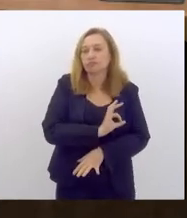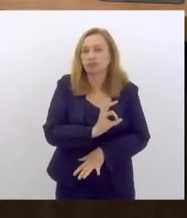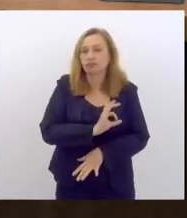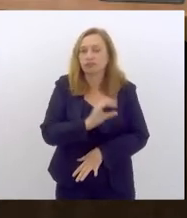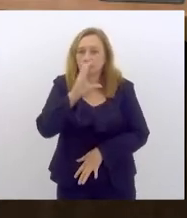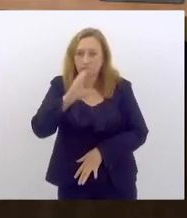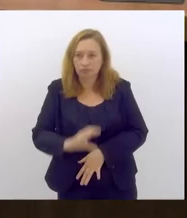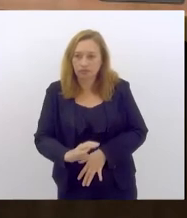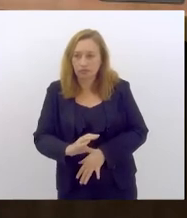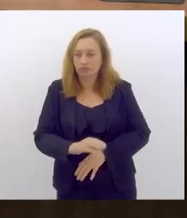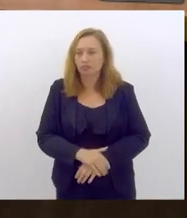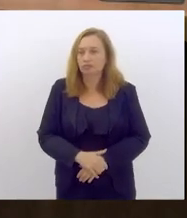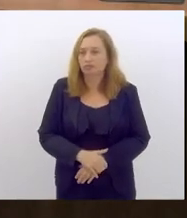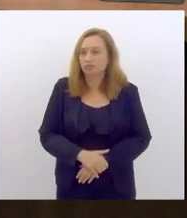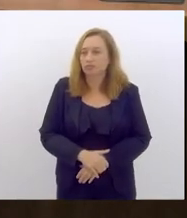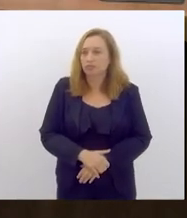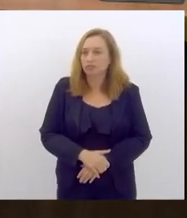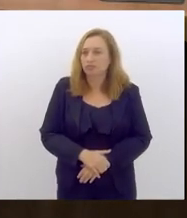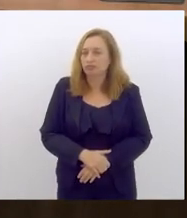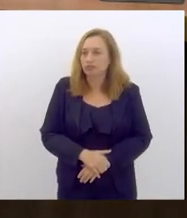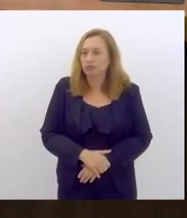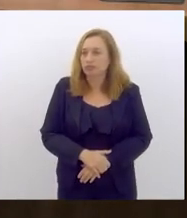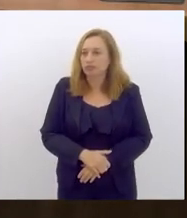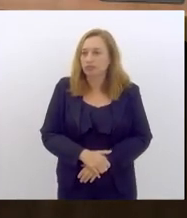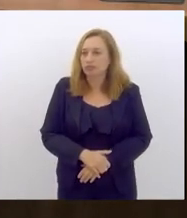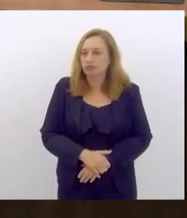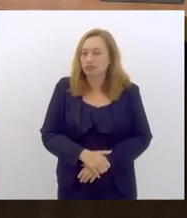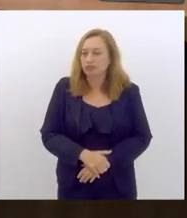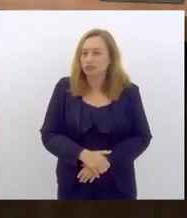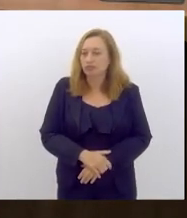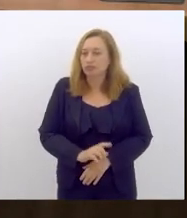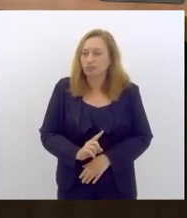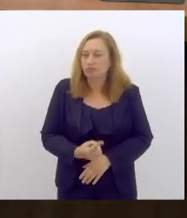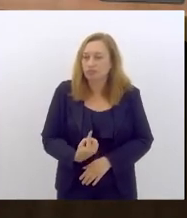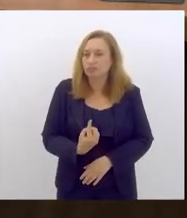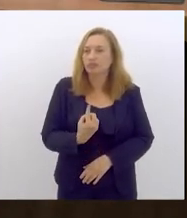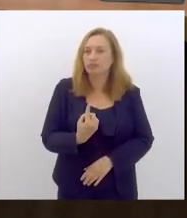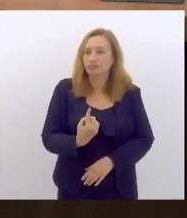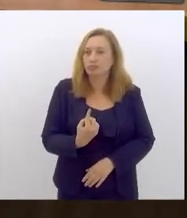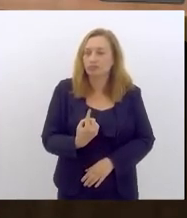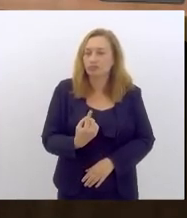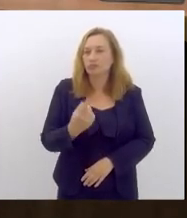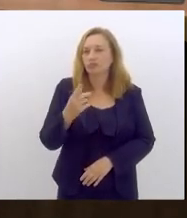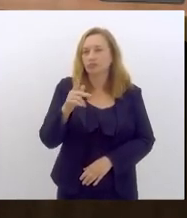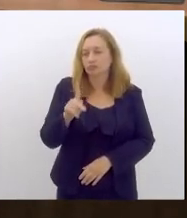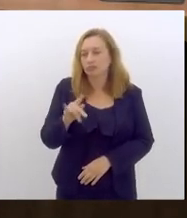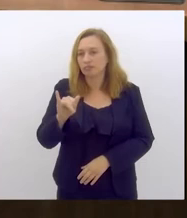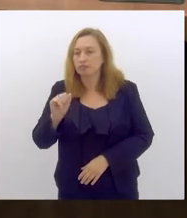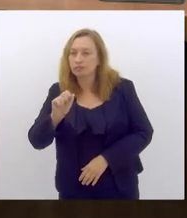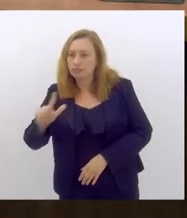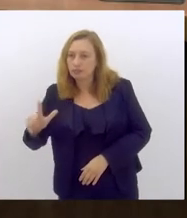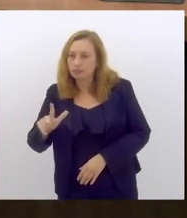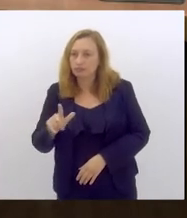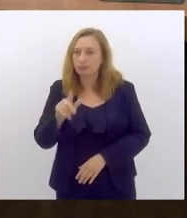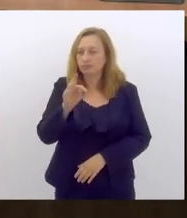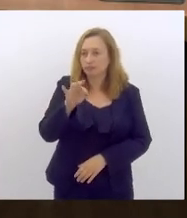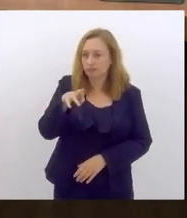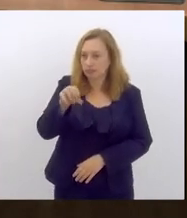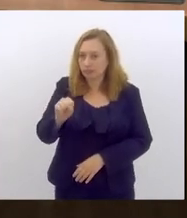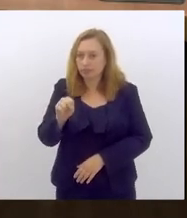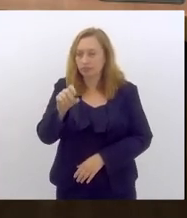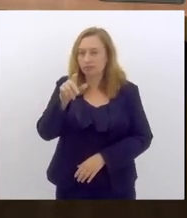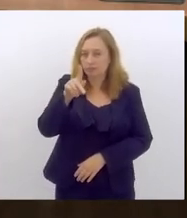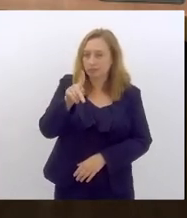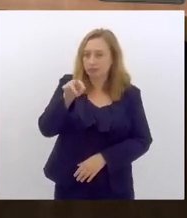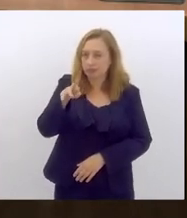como a COPOL, Unicopol, Simpol, Palacupistas,